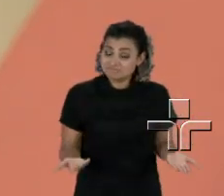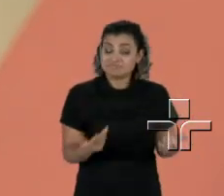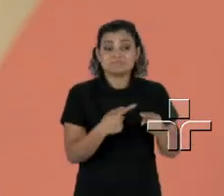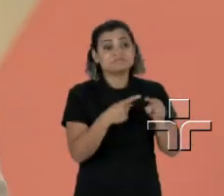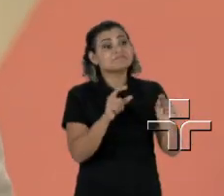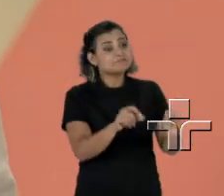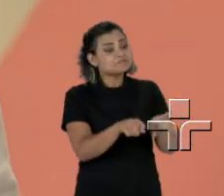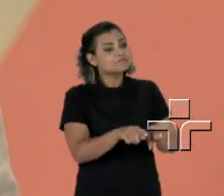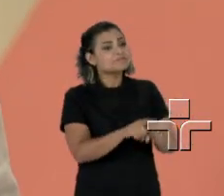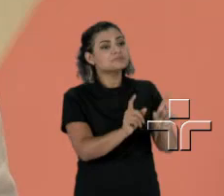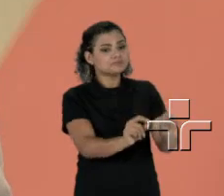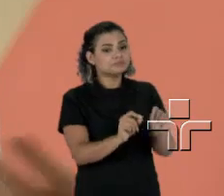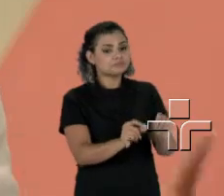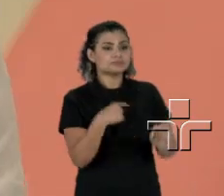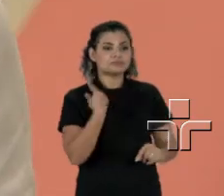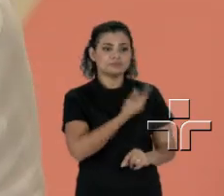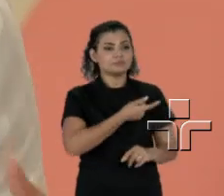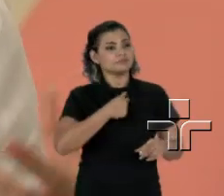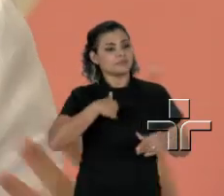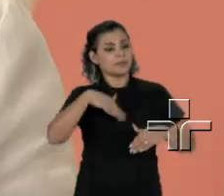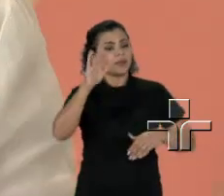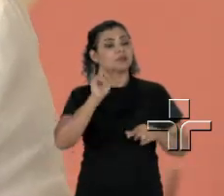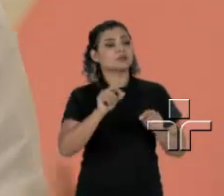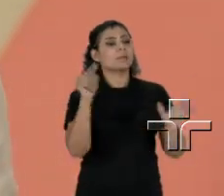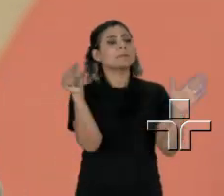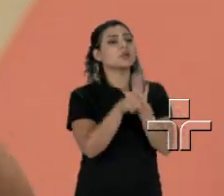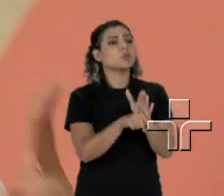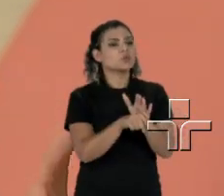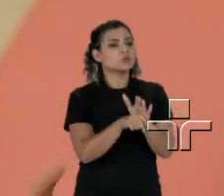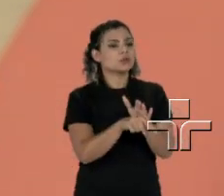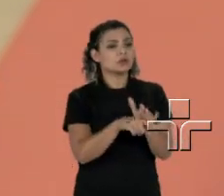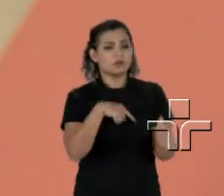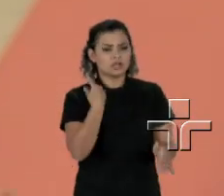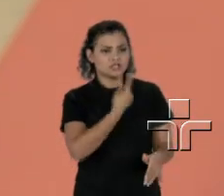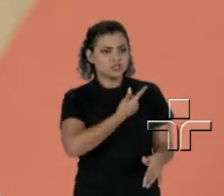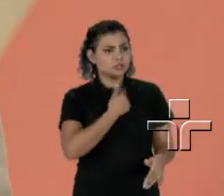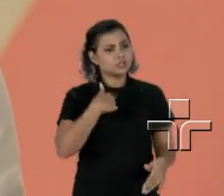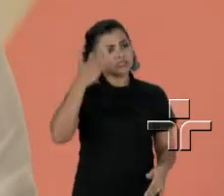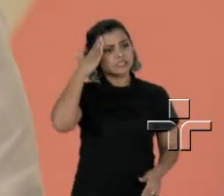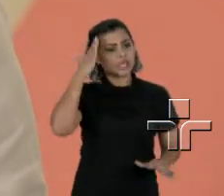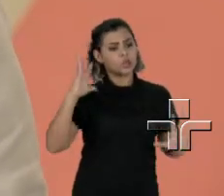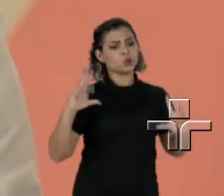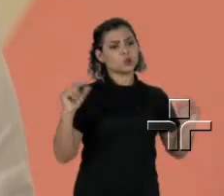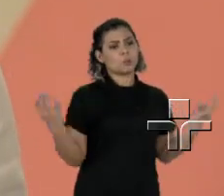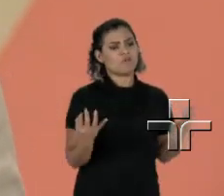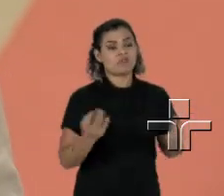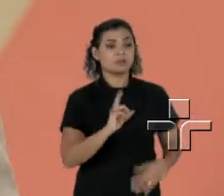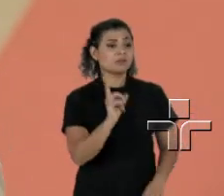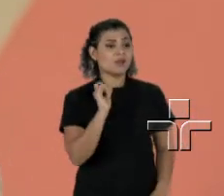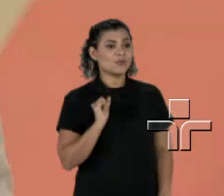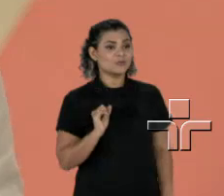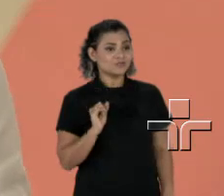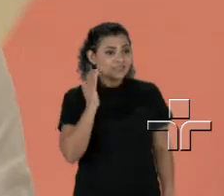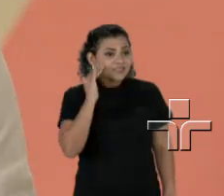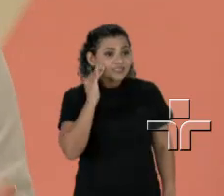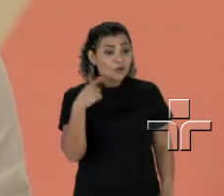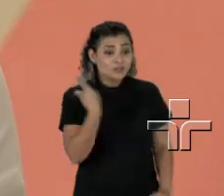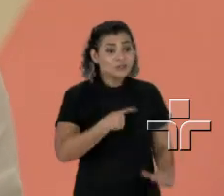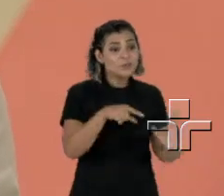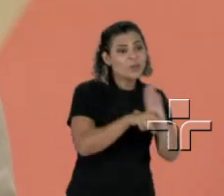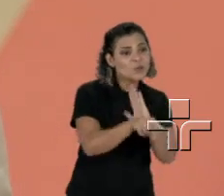além disso a gente também é mais modesta a gente pergunta a gente não assumir que a gente sabe uma coisa que a gente deveria saber